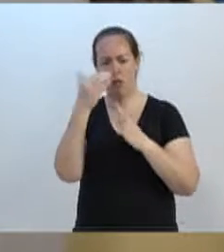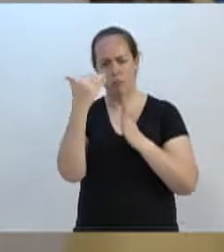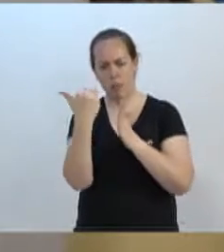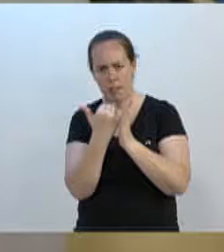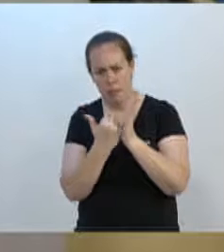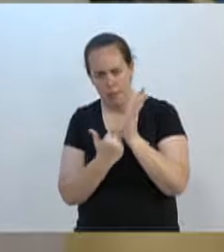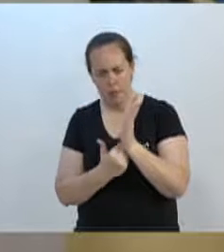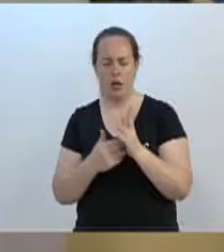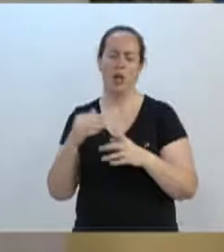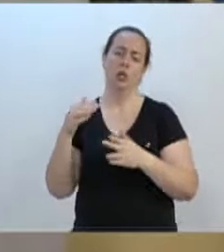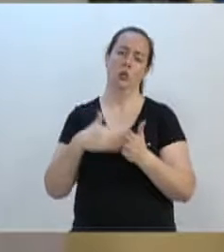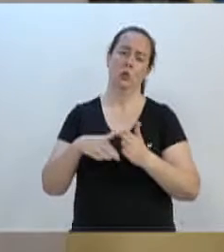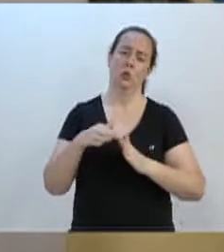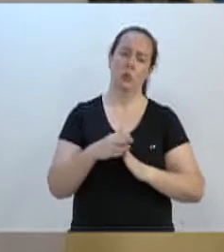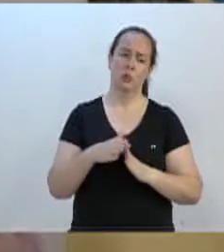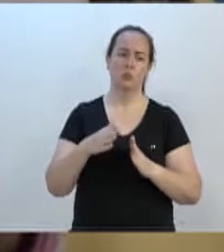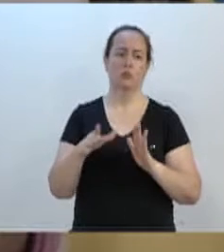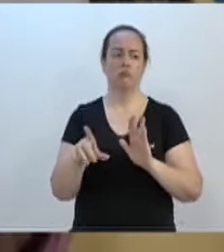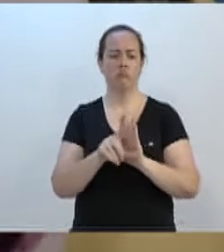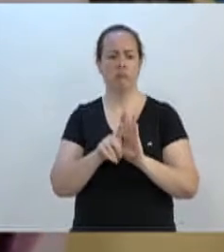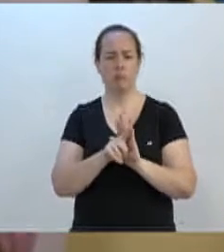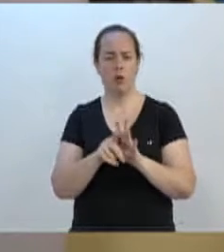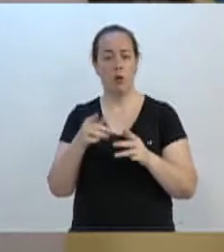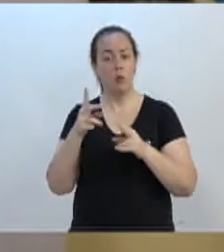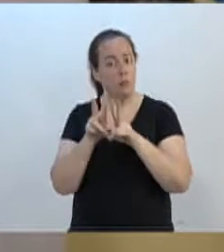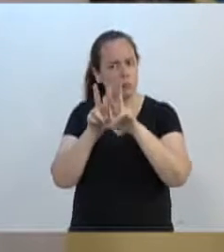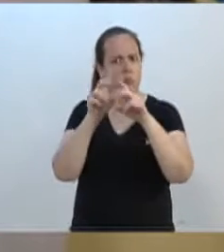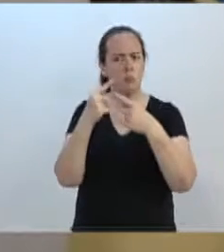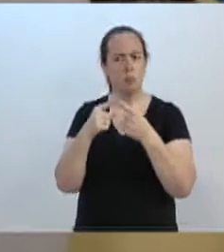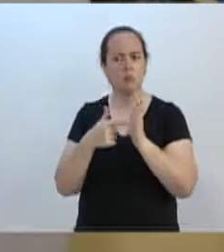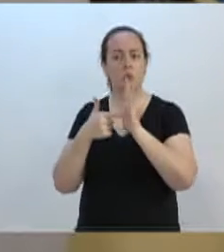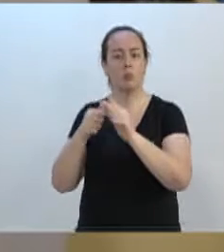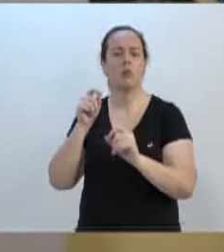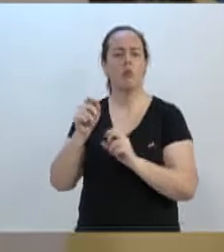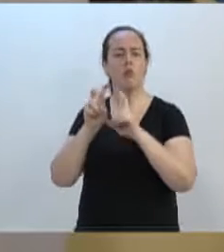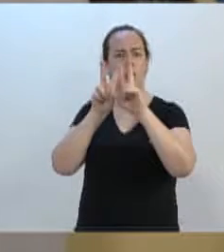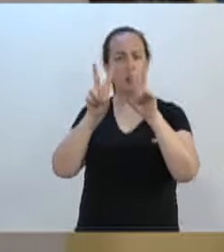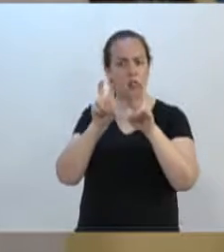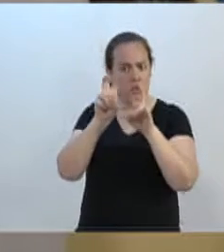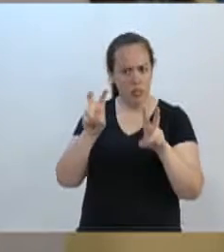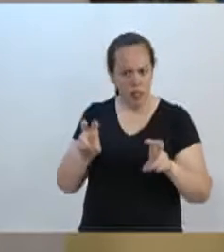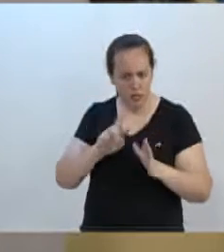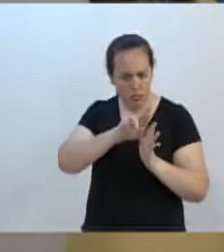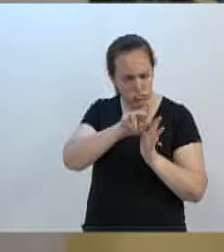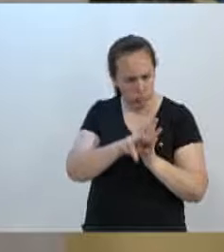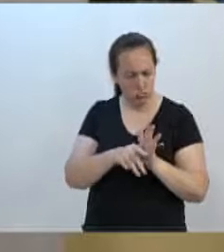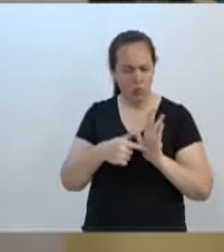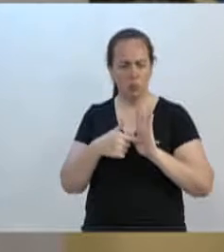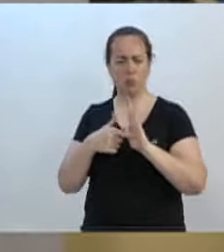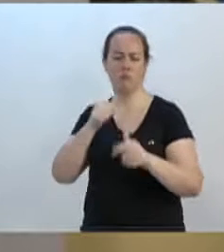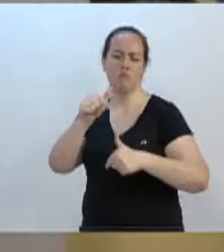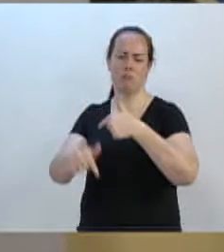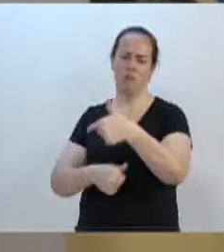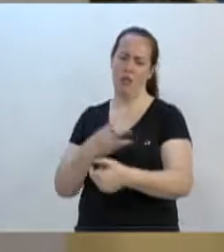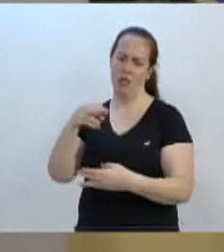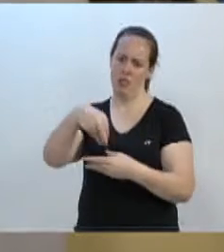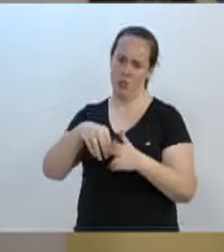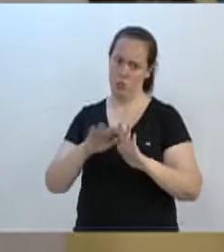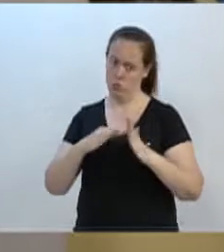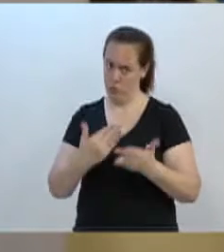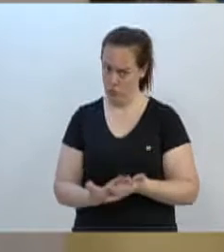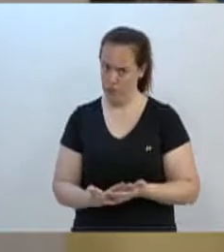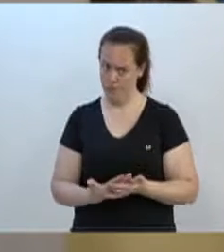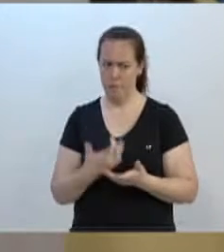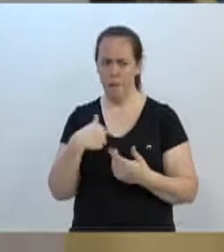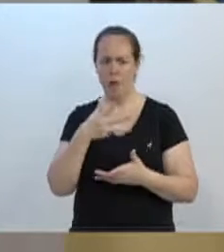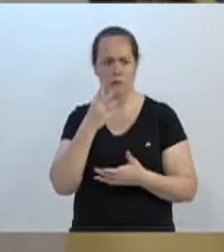que sejam trabalhadas, esses temas sejam trabalhados nas nossas escolas, professor Gilson. E eu quero o seu apoio para isso também.